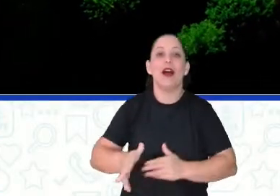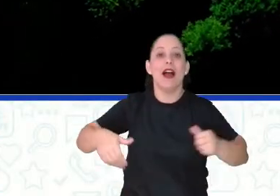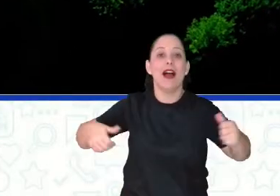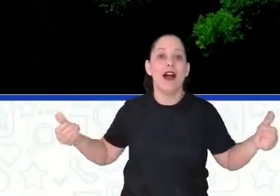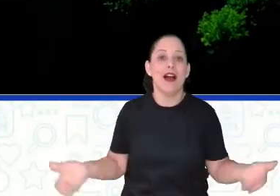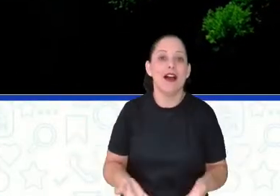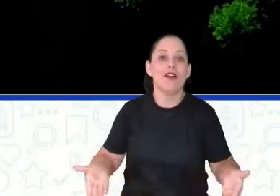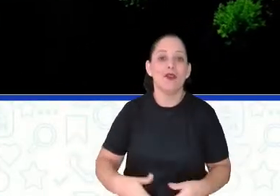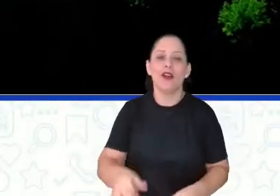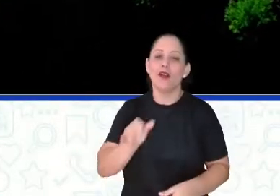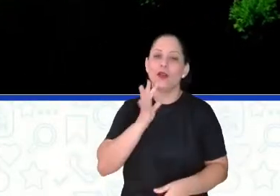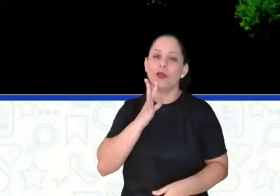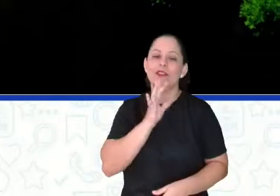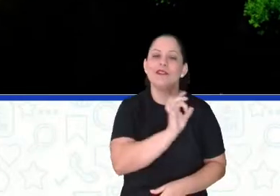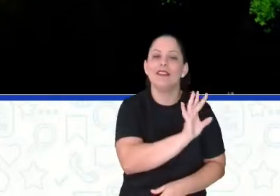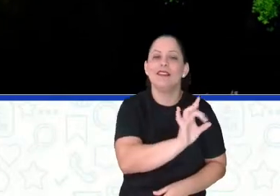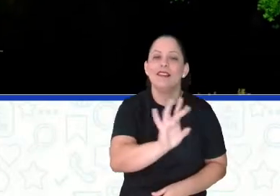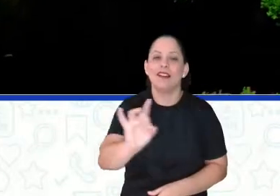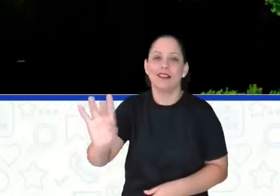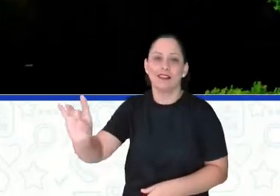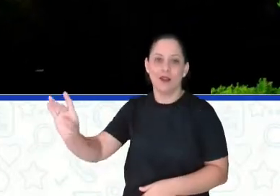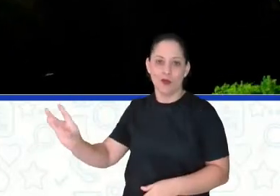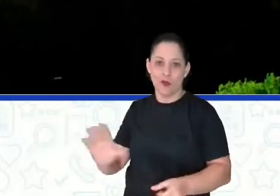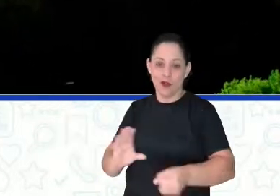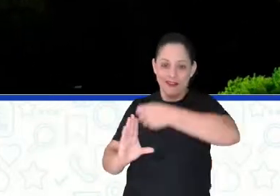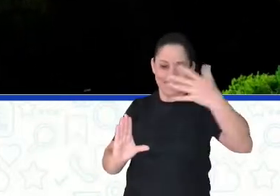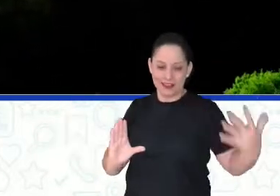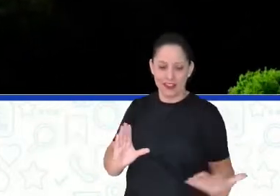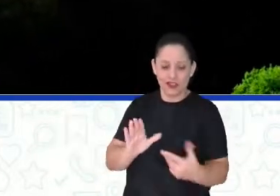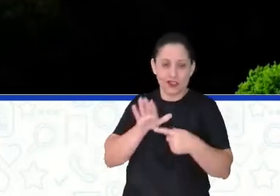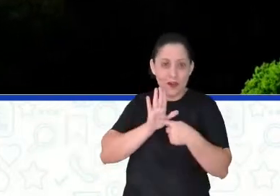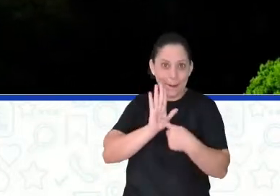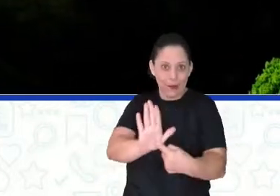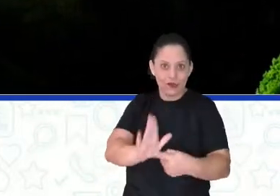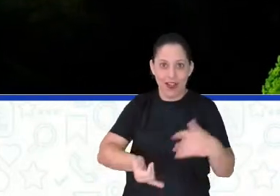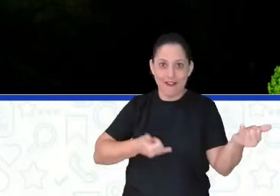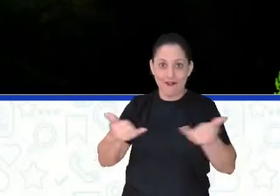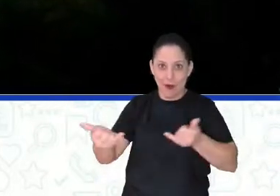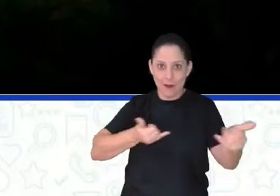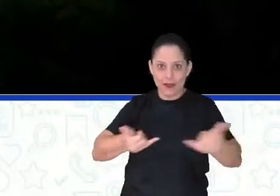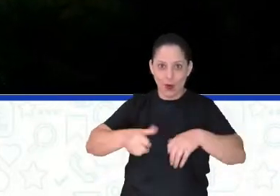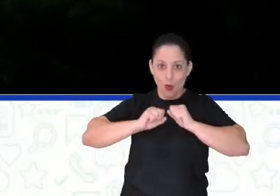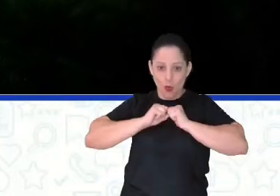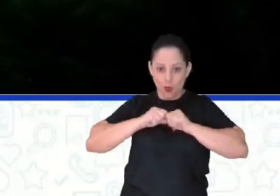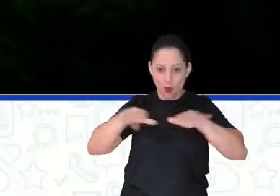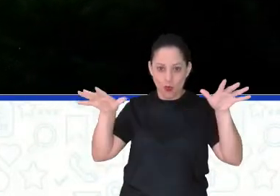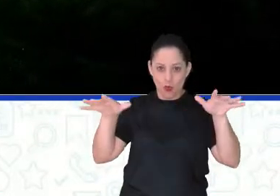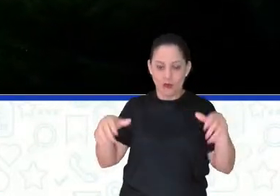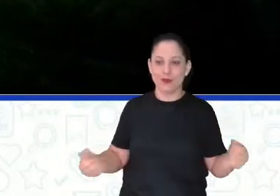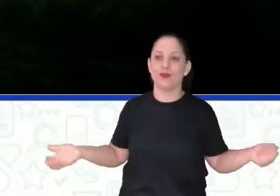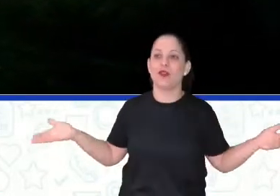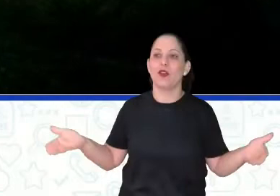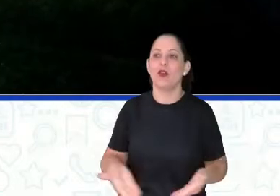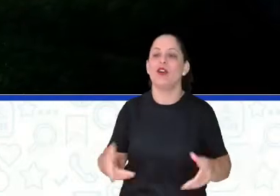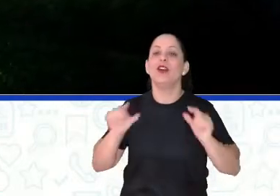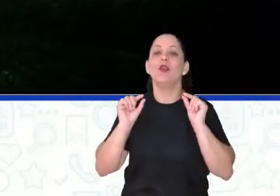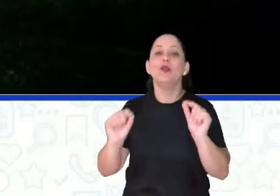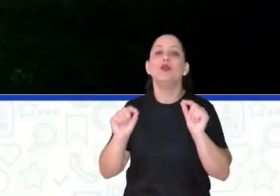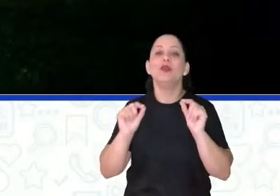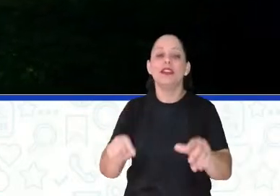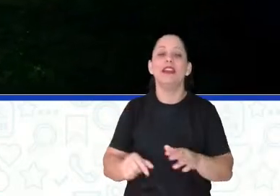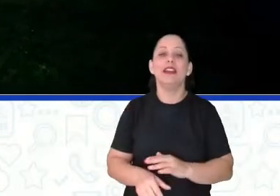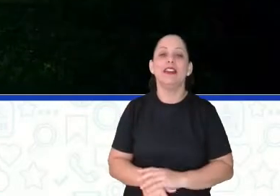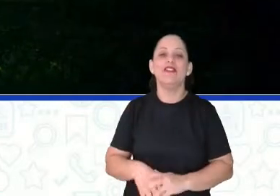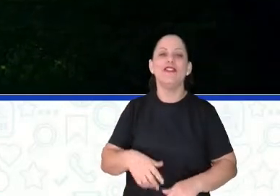biomas, apresentando mais características, apresentando mais algumas informações. Que já na viagem foi algo bem, não